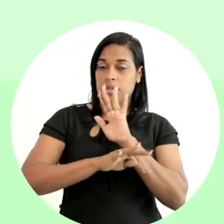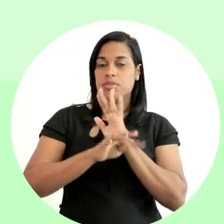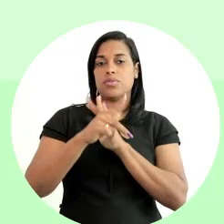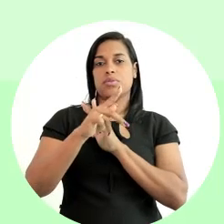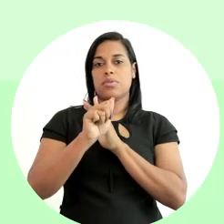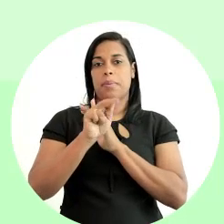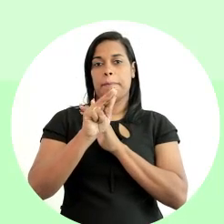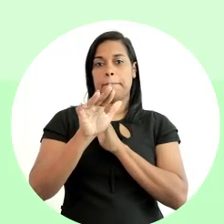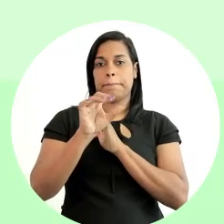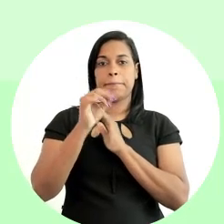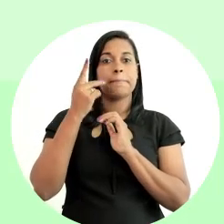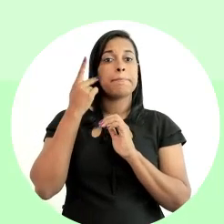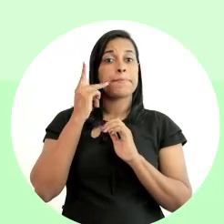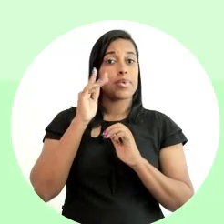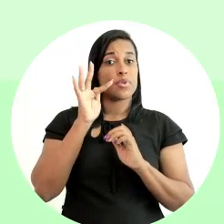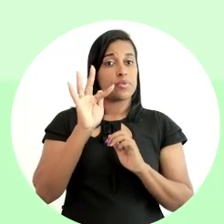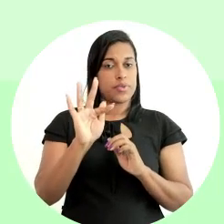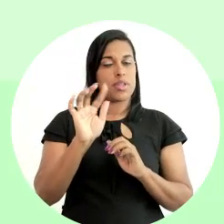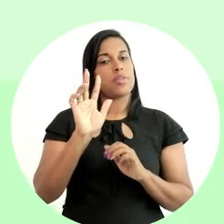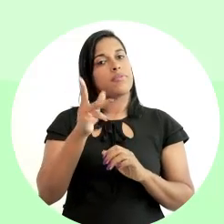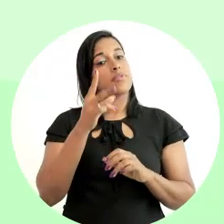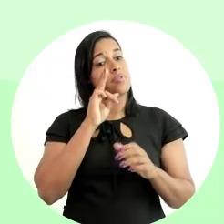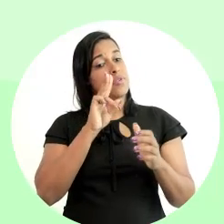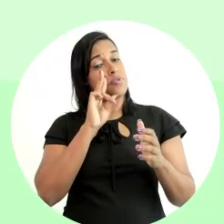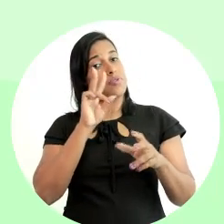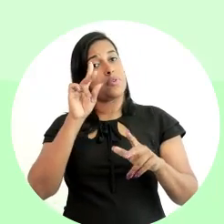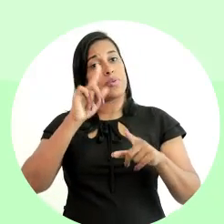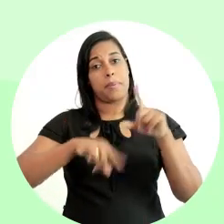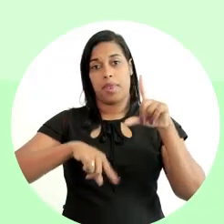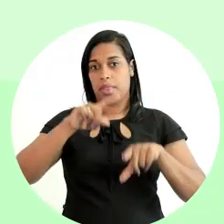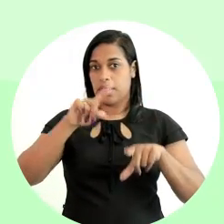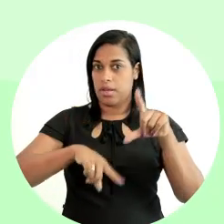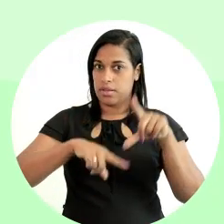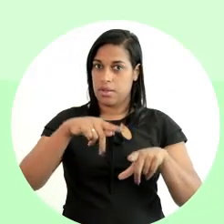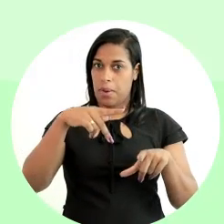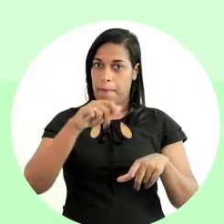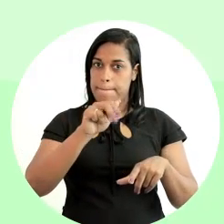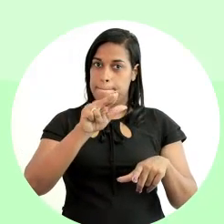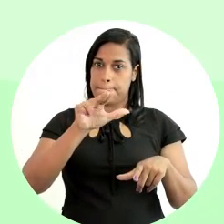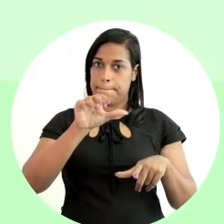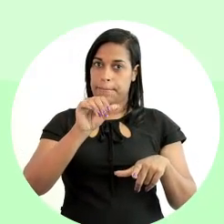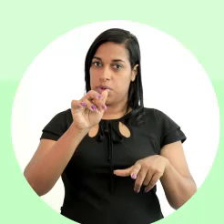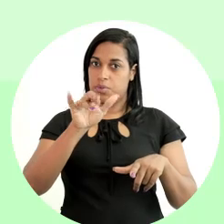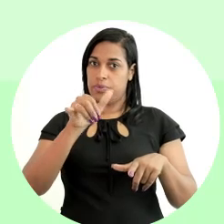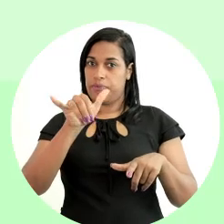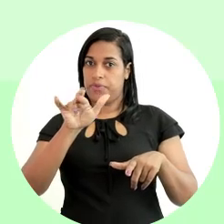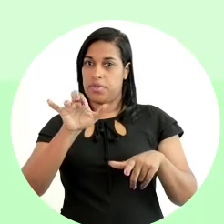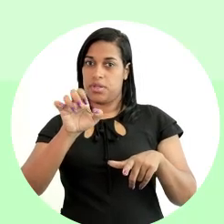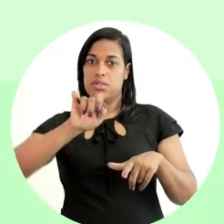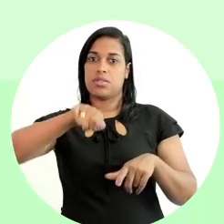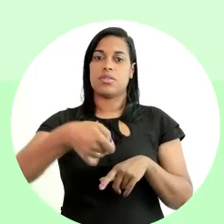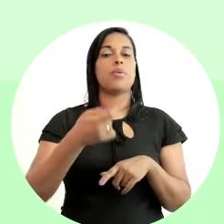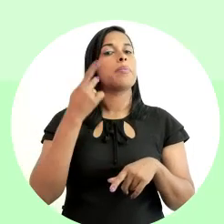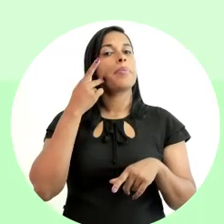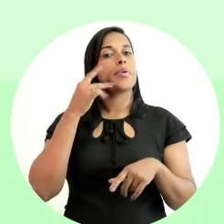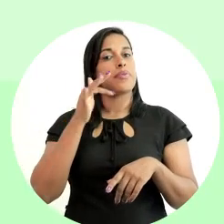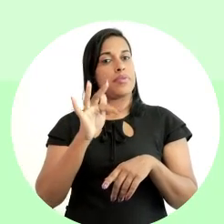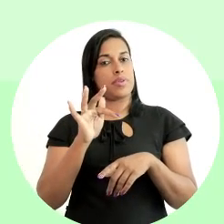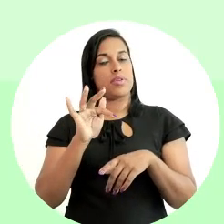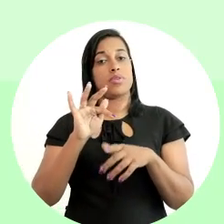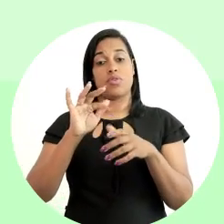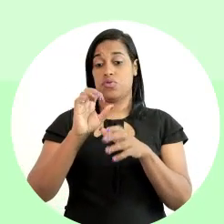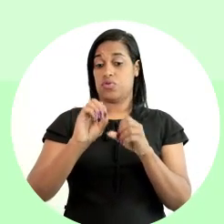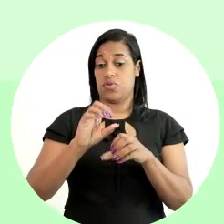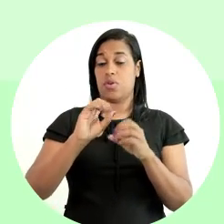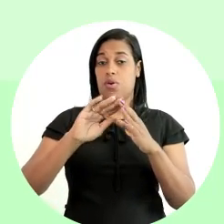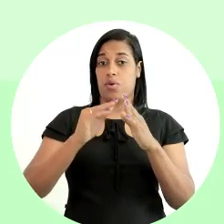Freire, como vocês viram no material, no caderno, que diz que a escola é. E diz que a escola não é